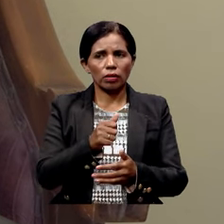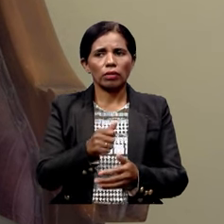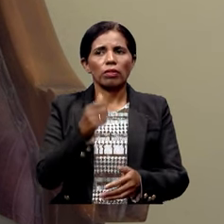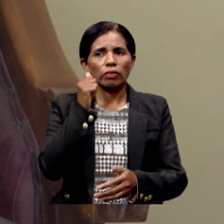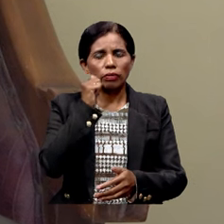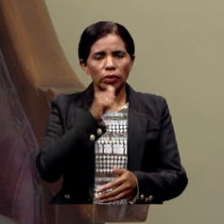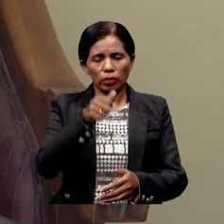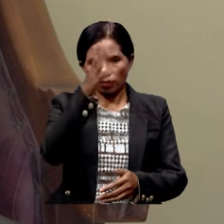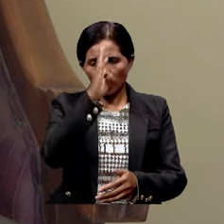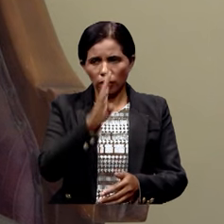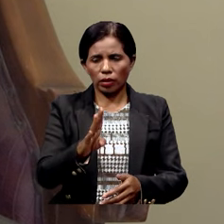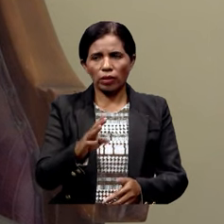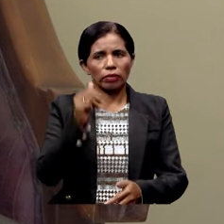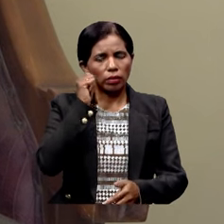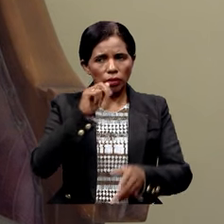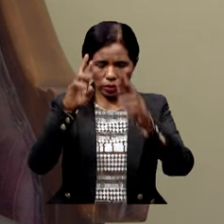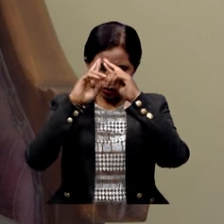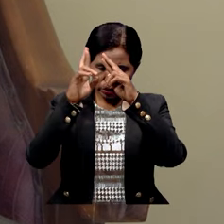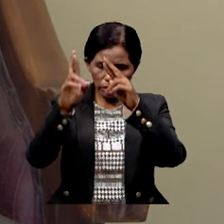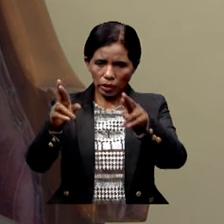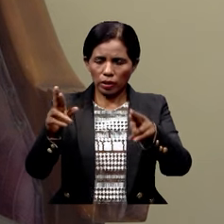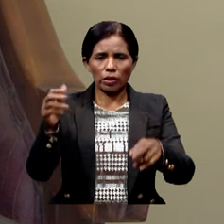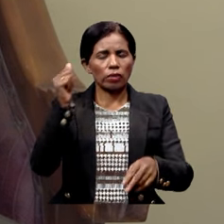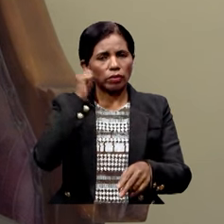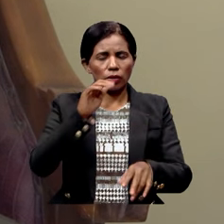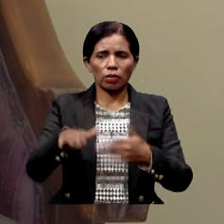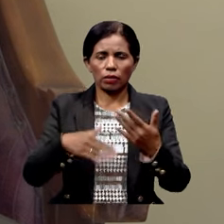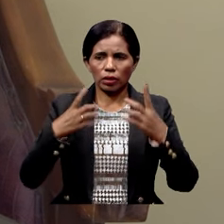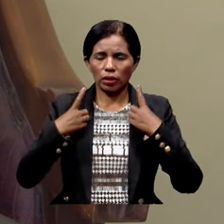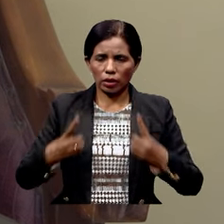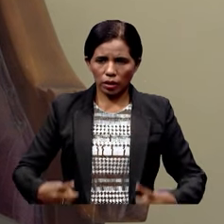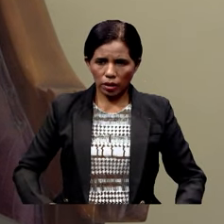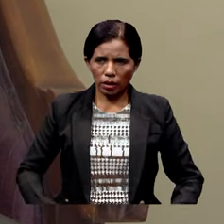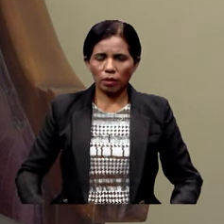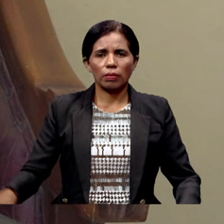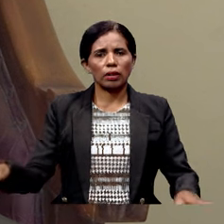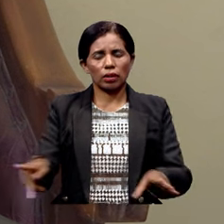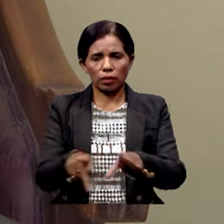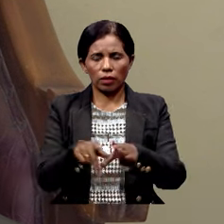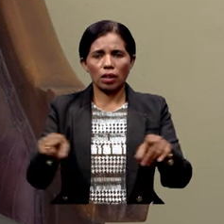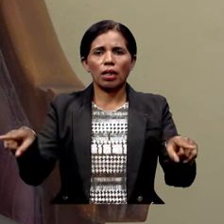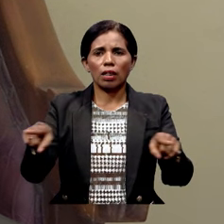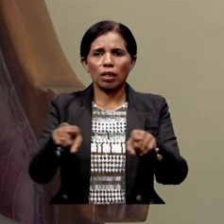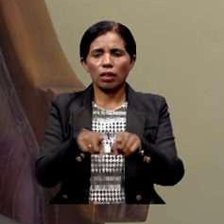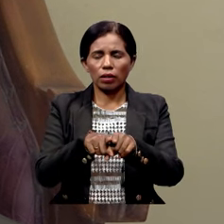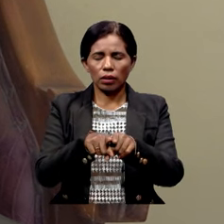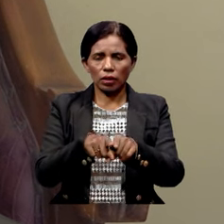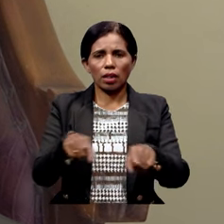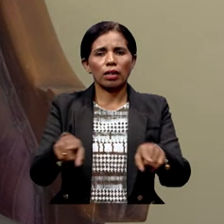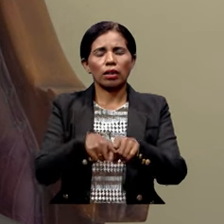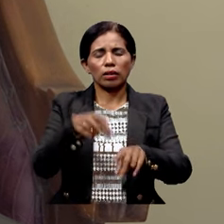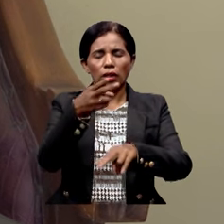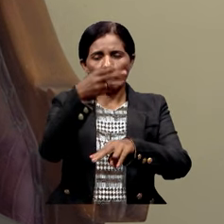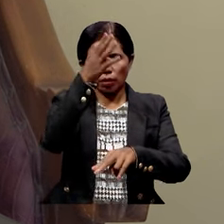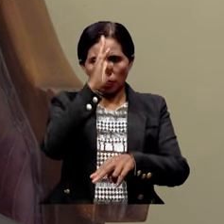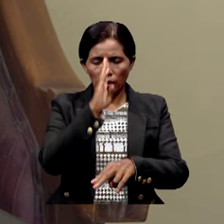feto maroma cata respeita feto ne a ne dignidade ne presença ne hanesan ilas maromagnian mane